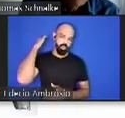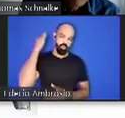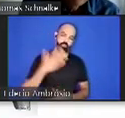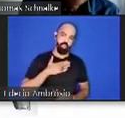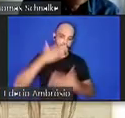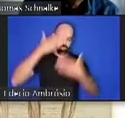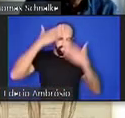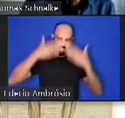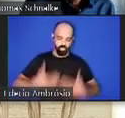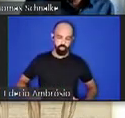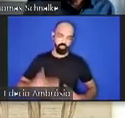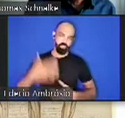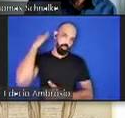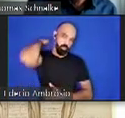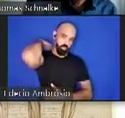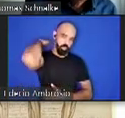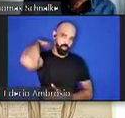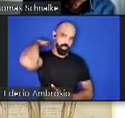posterior.